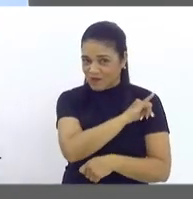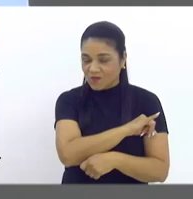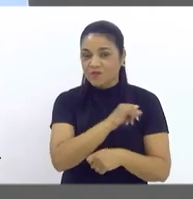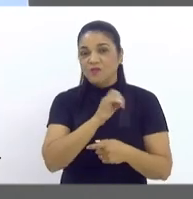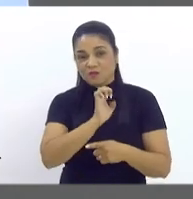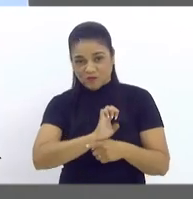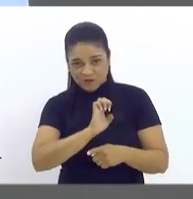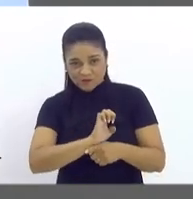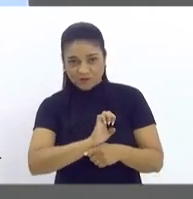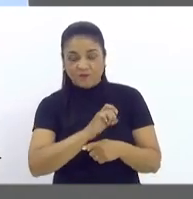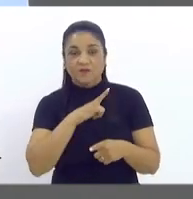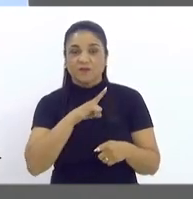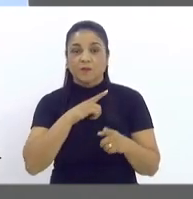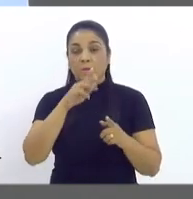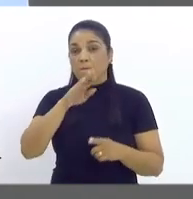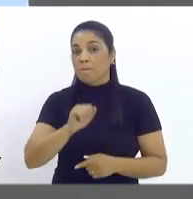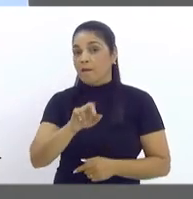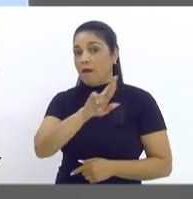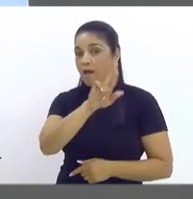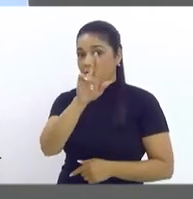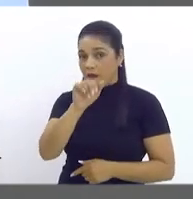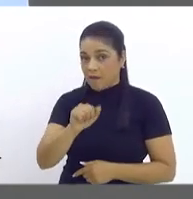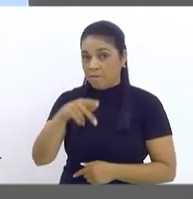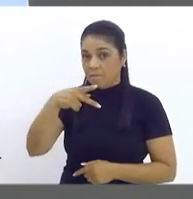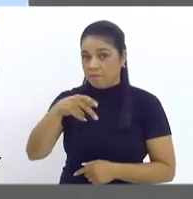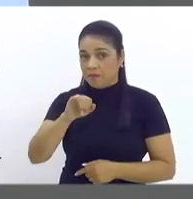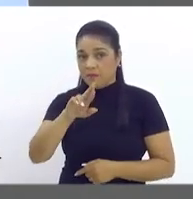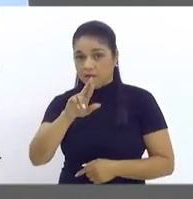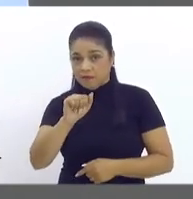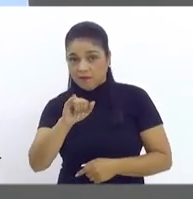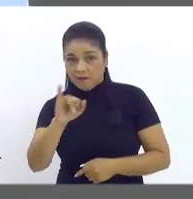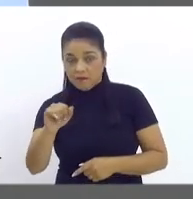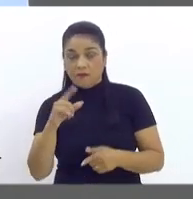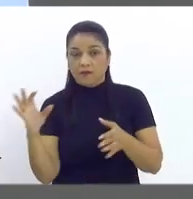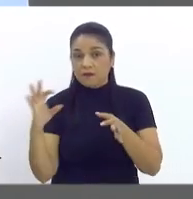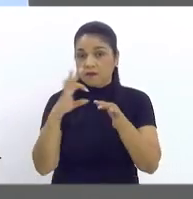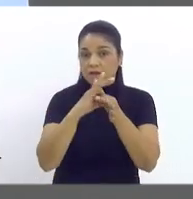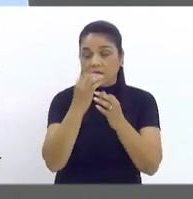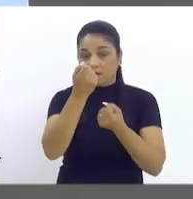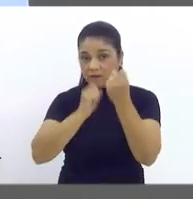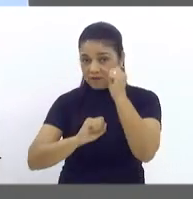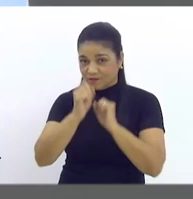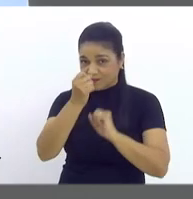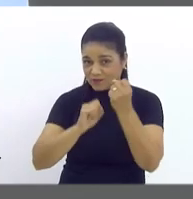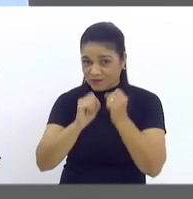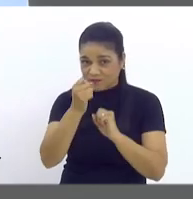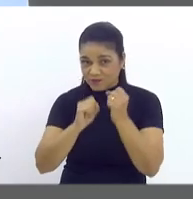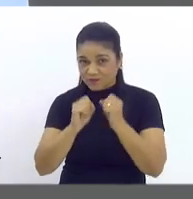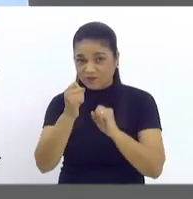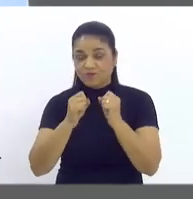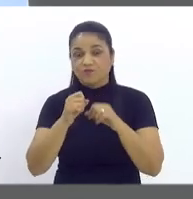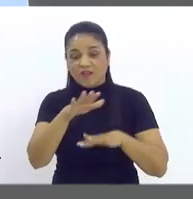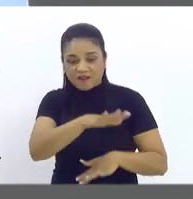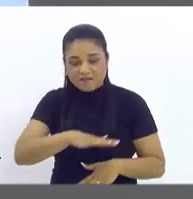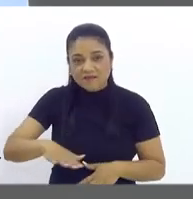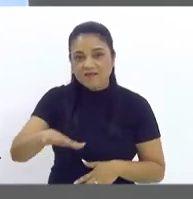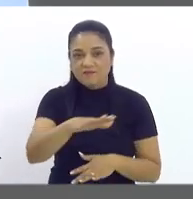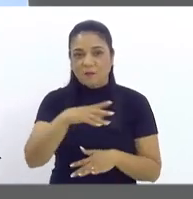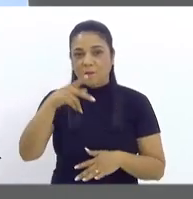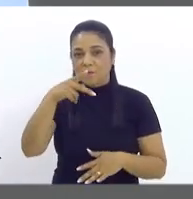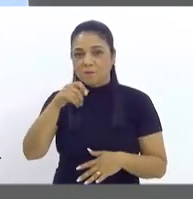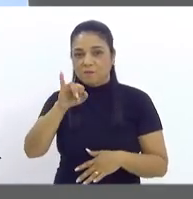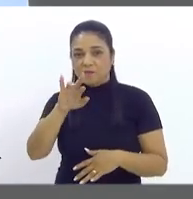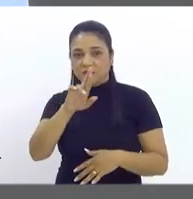estado. Projeto Barra Piraí, ligado também aí a indústrias em Piraí, que é